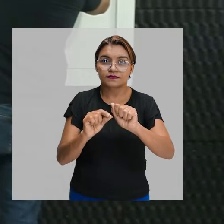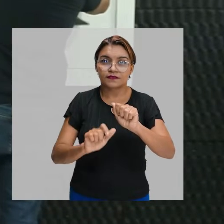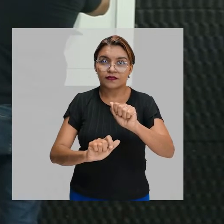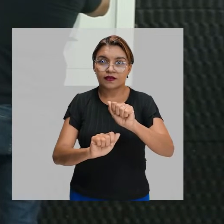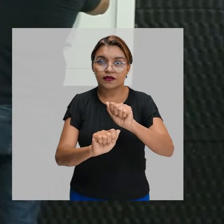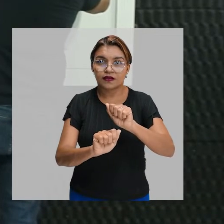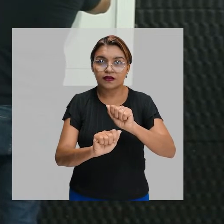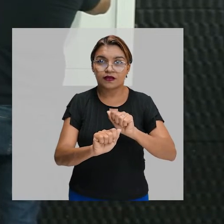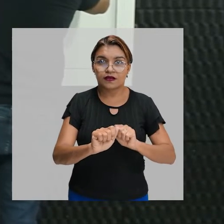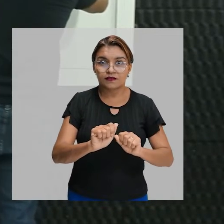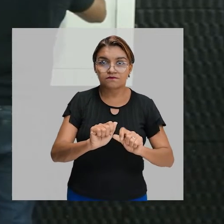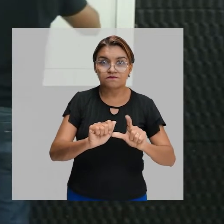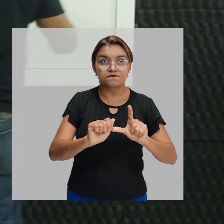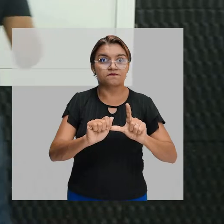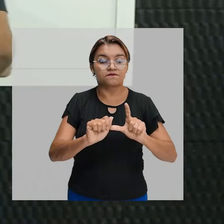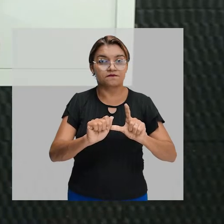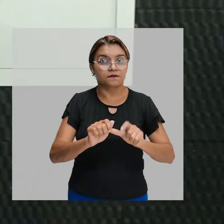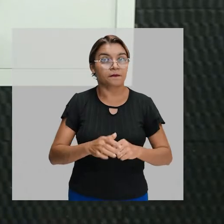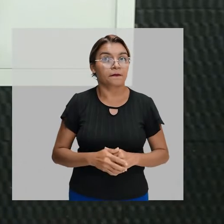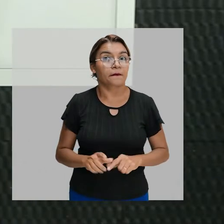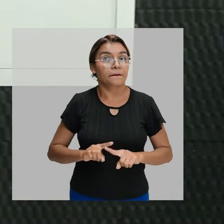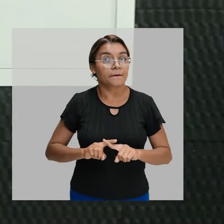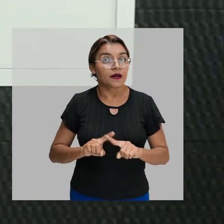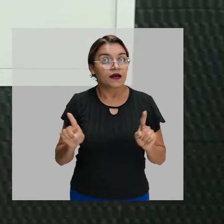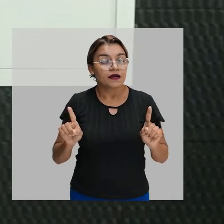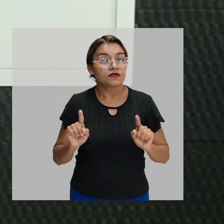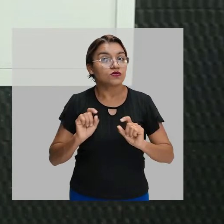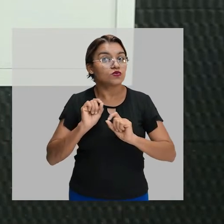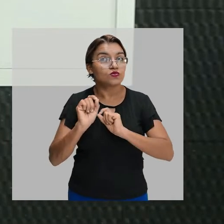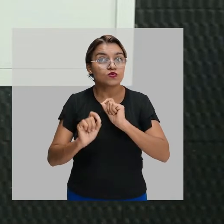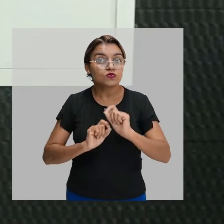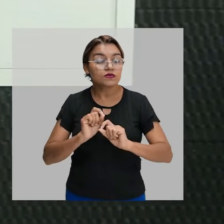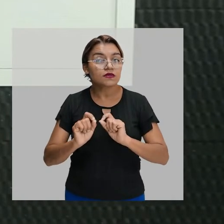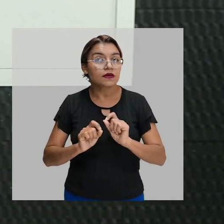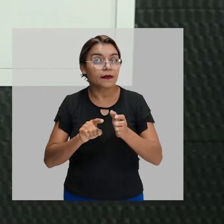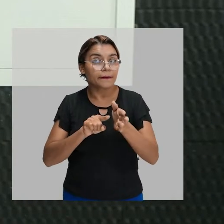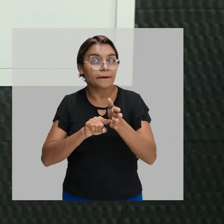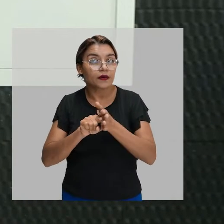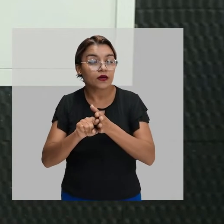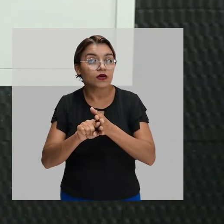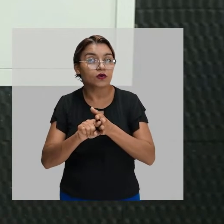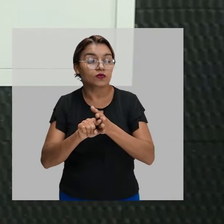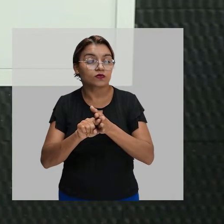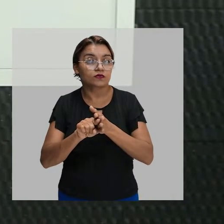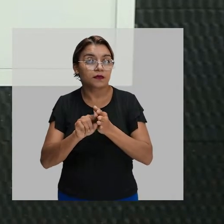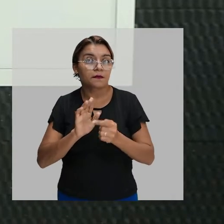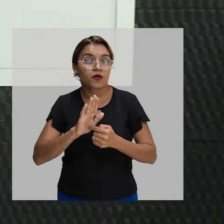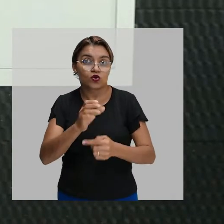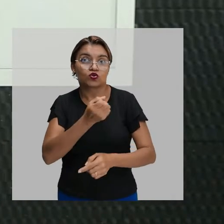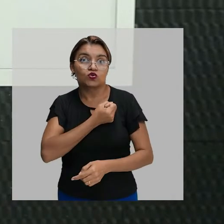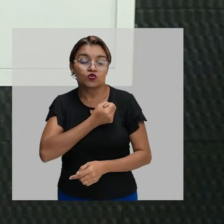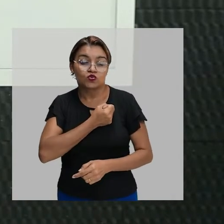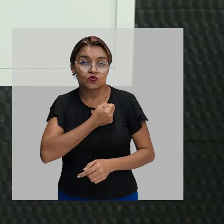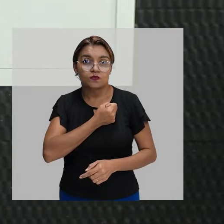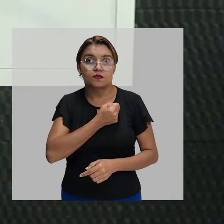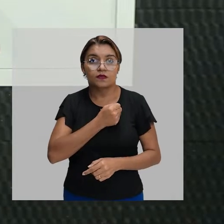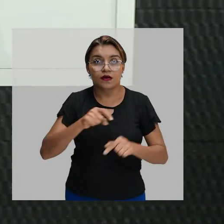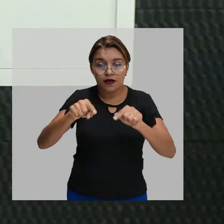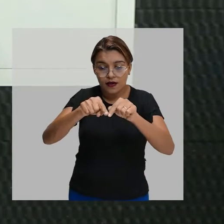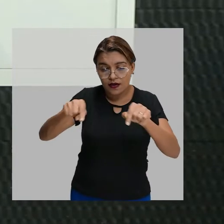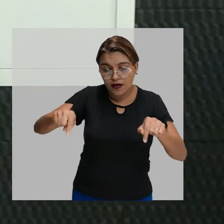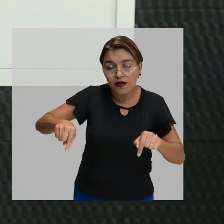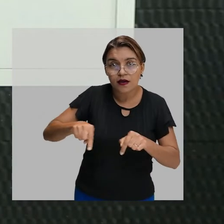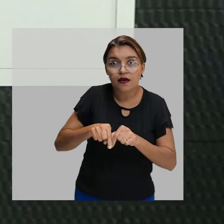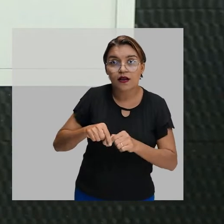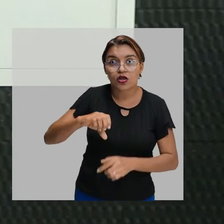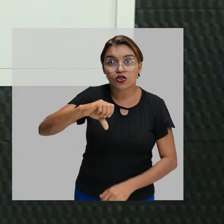a área real Eu só tomo seguinte Olha a questão da unidade veja que minha área aqui tá